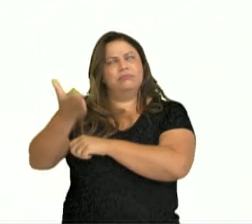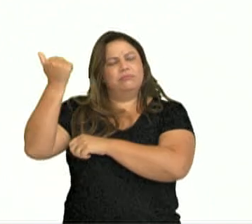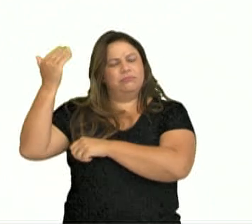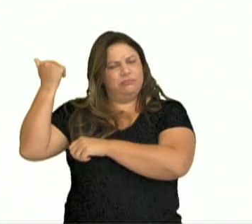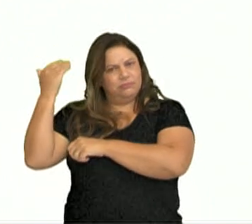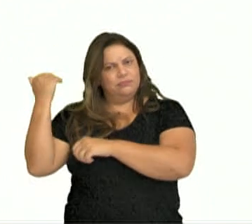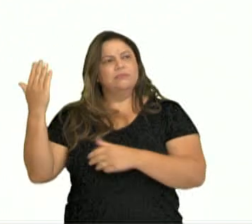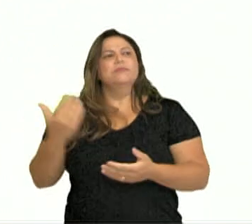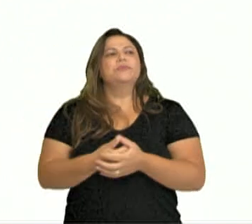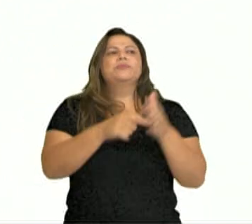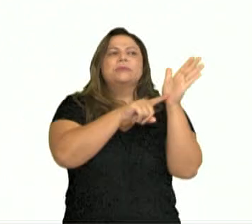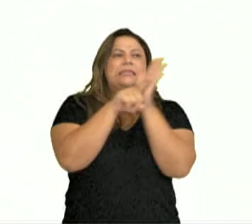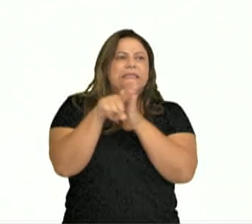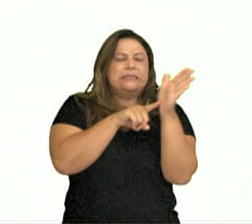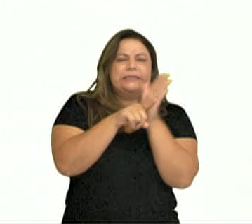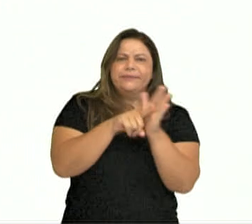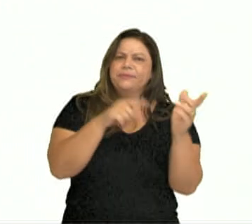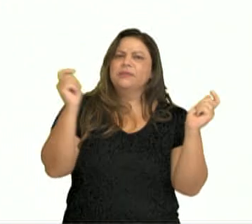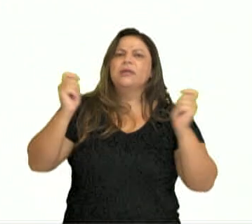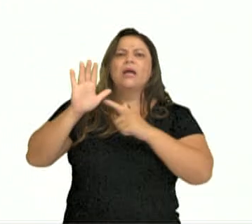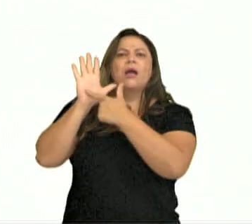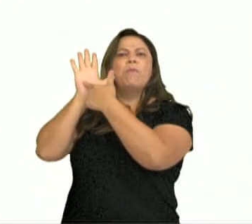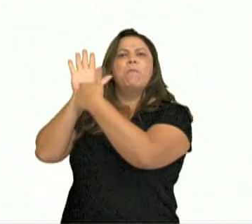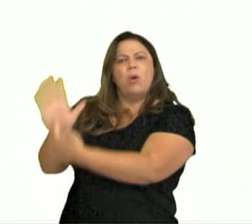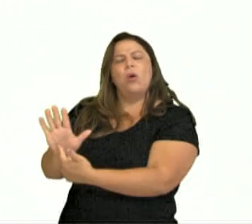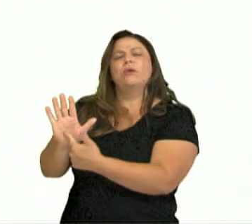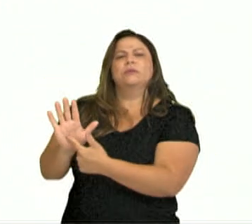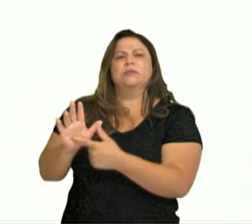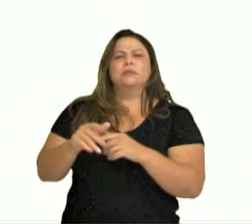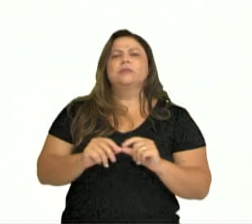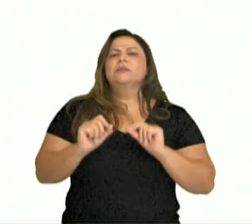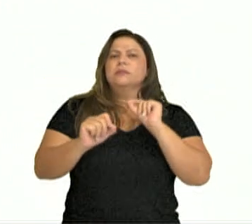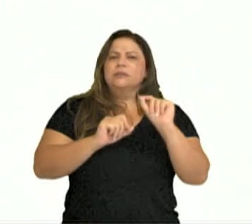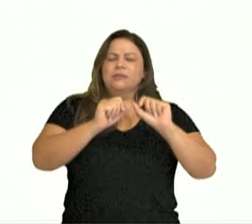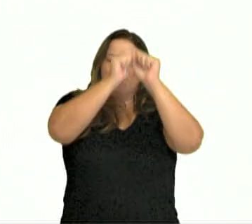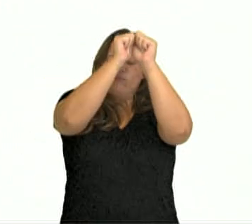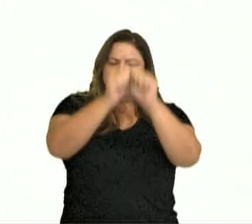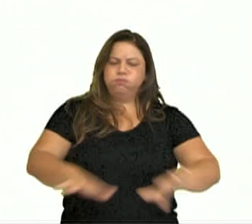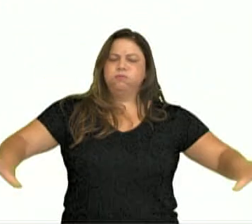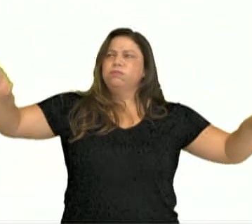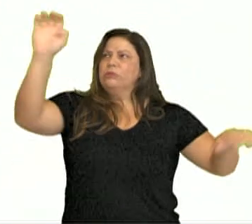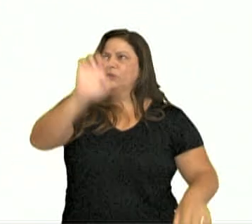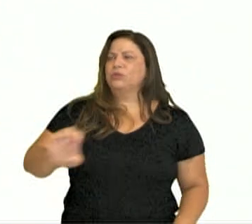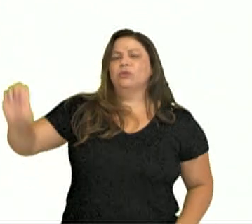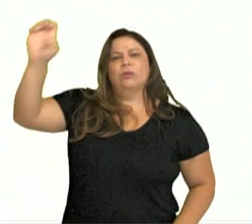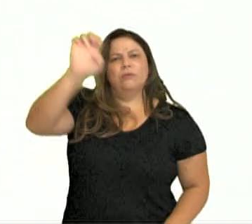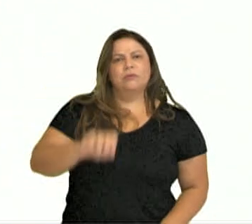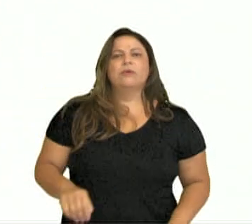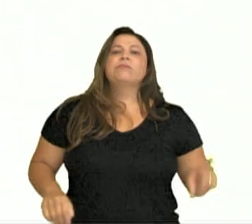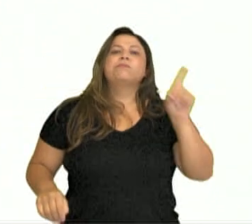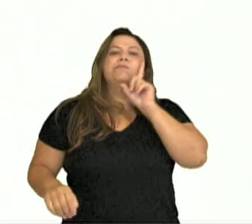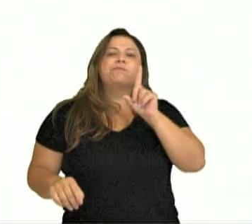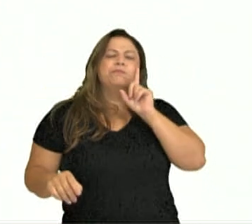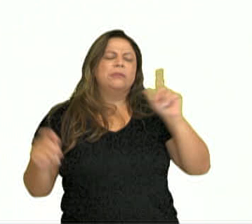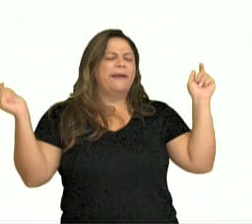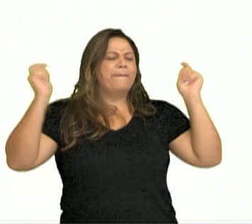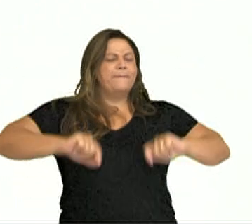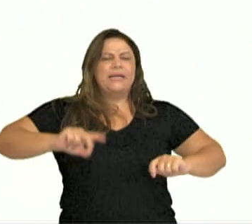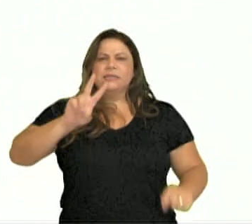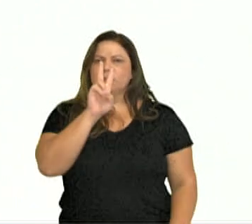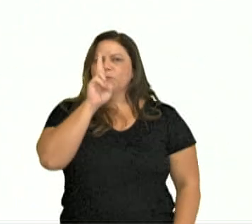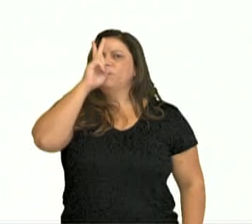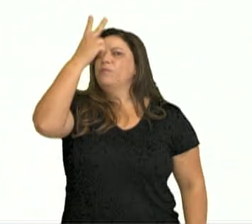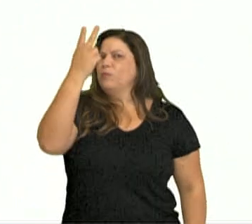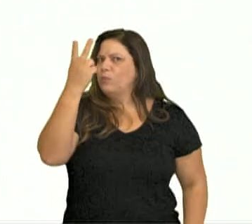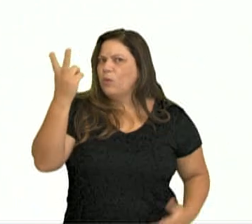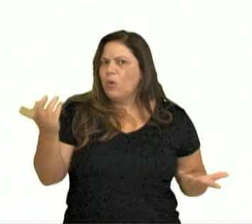passado. A pesquisa de Li mostra que a versão do coronavírus que se espalhou pela Europa em Nova York era muito mais potente do que aquela que atingiu